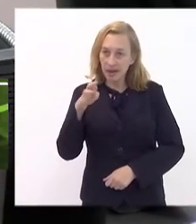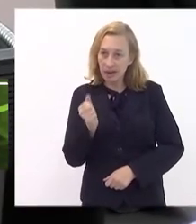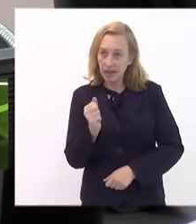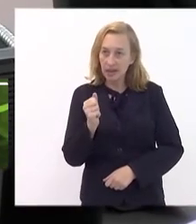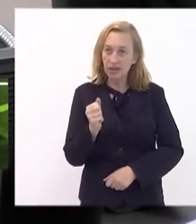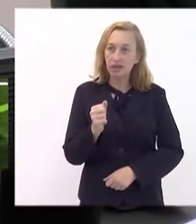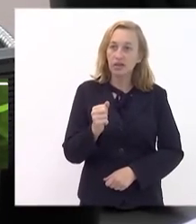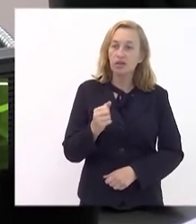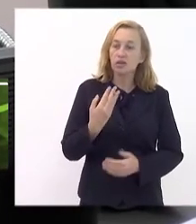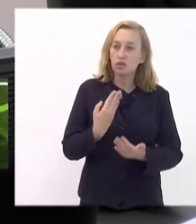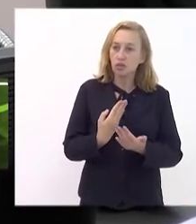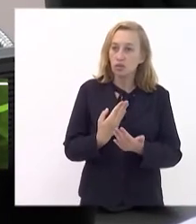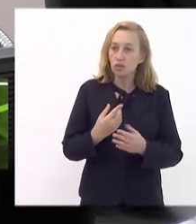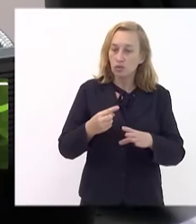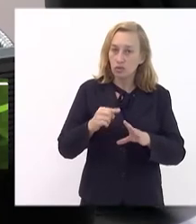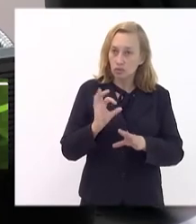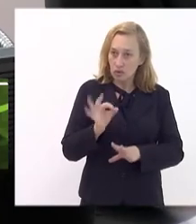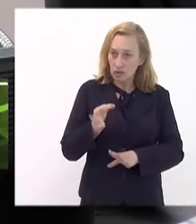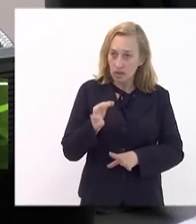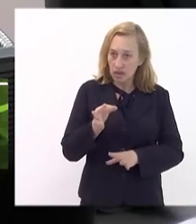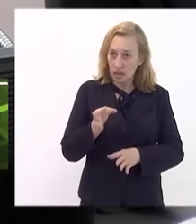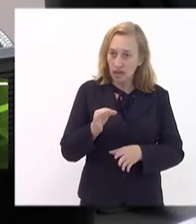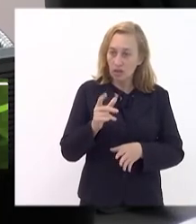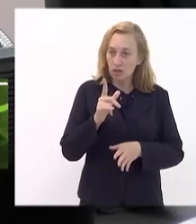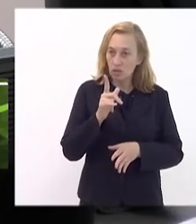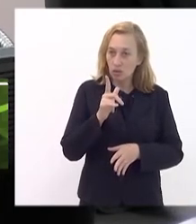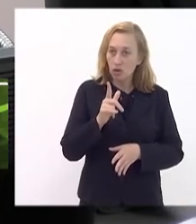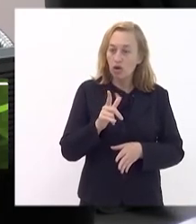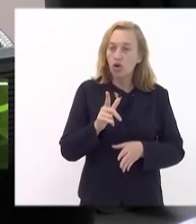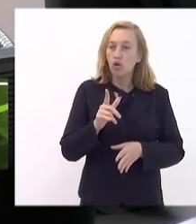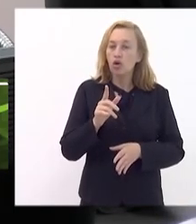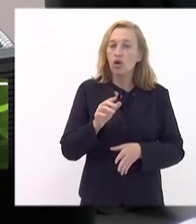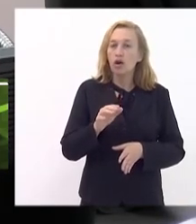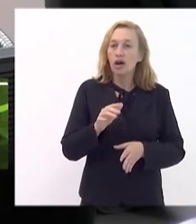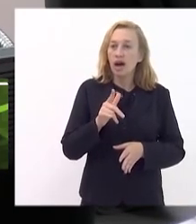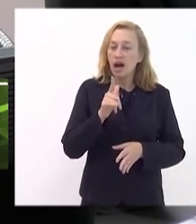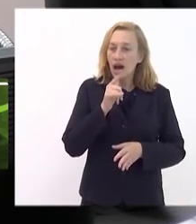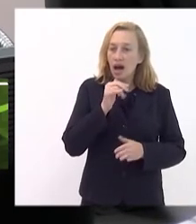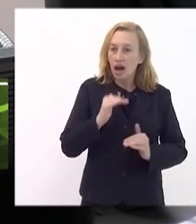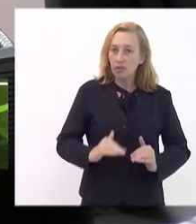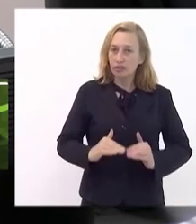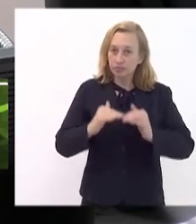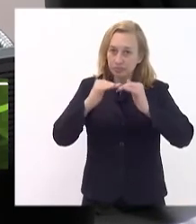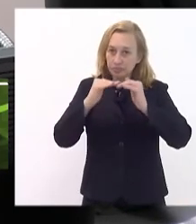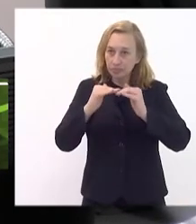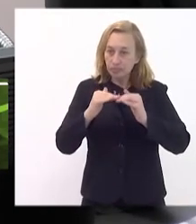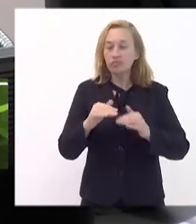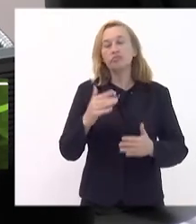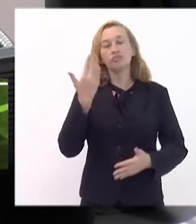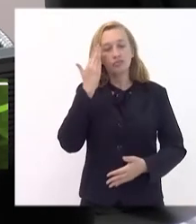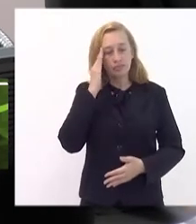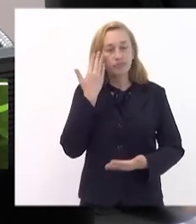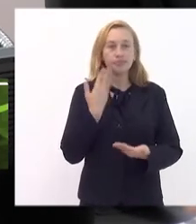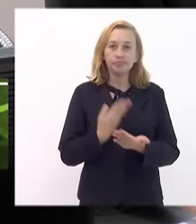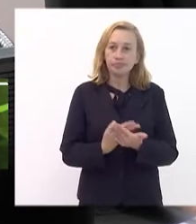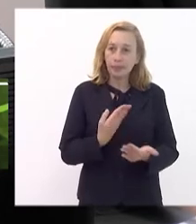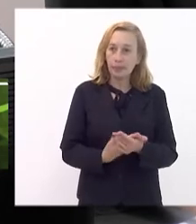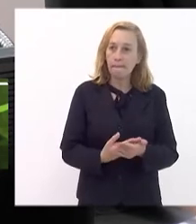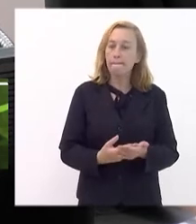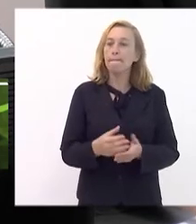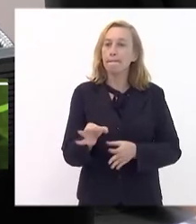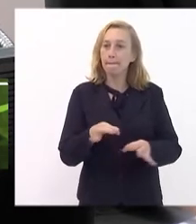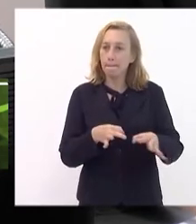no fundo, é o túnel extravasor, a alternativa a eles. Eu estou entendendo que esse estudo desse projeto é do